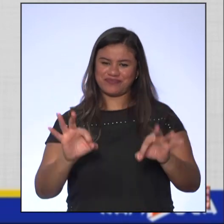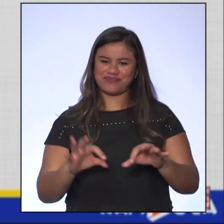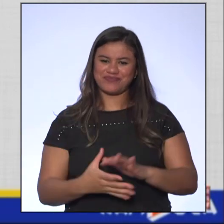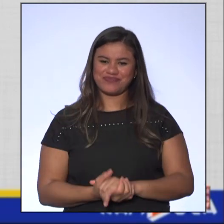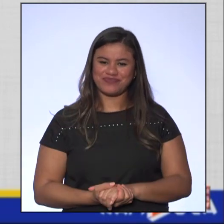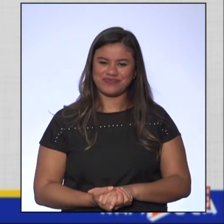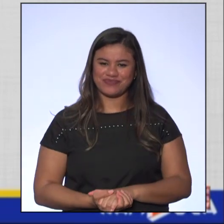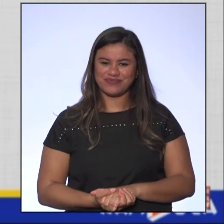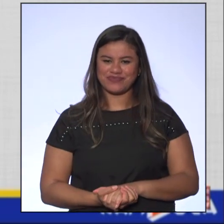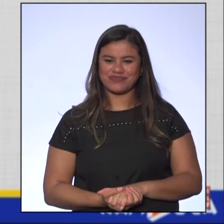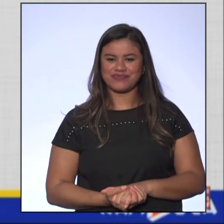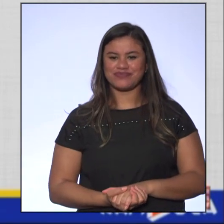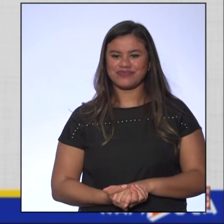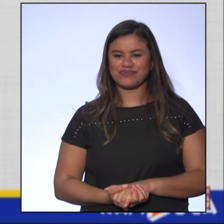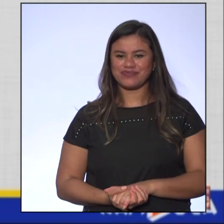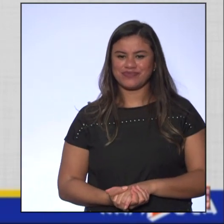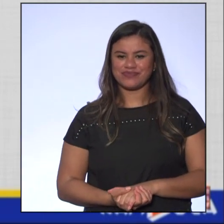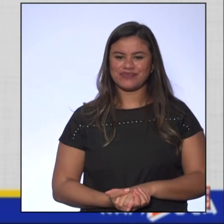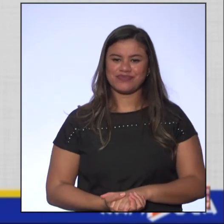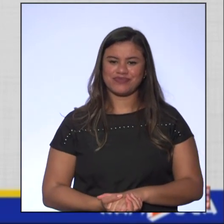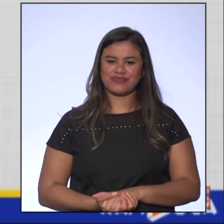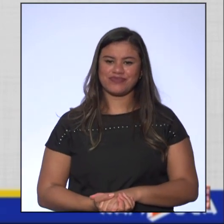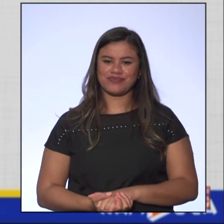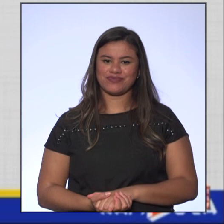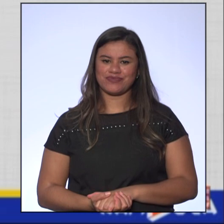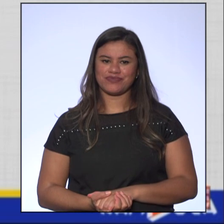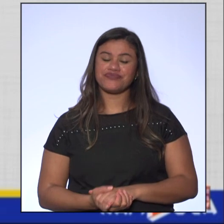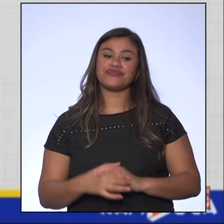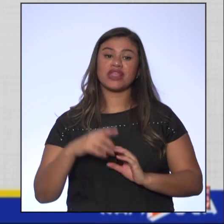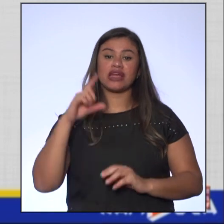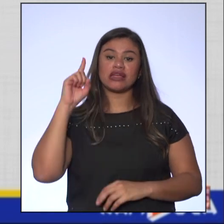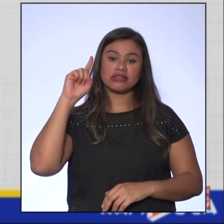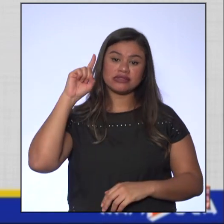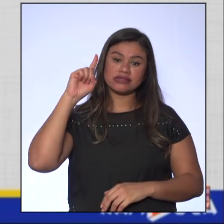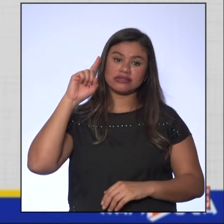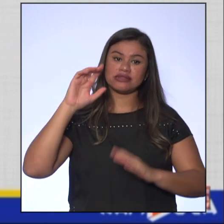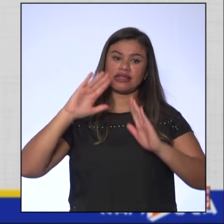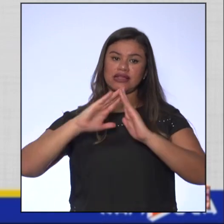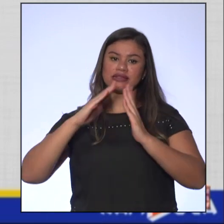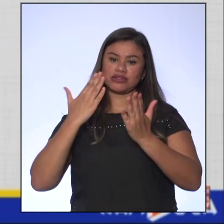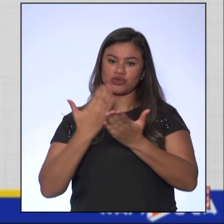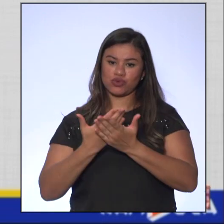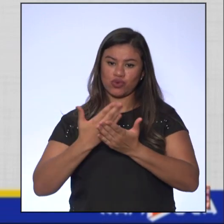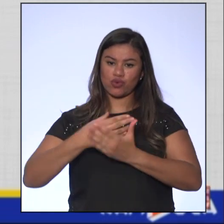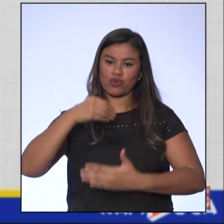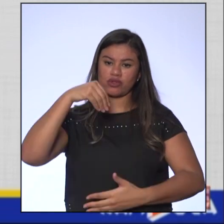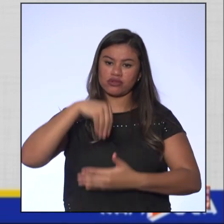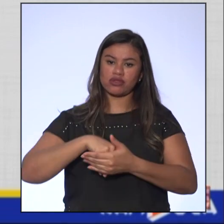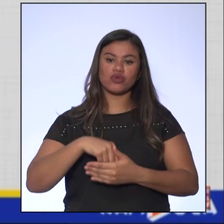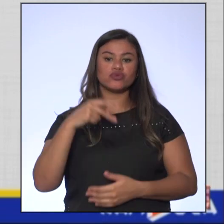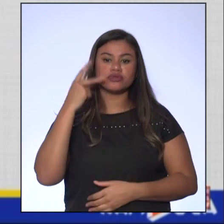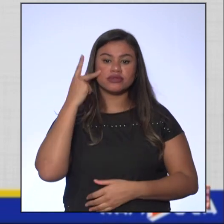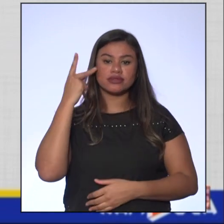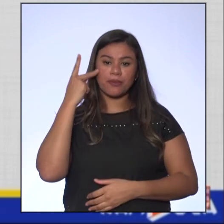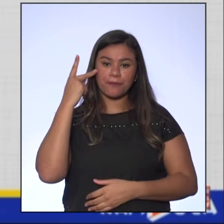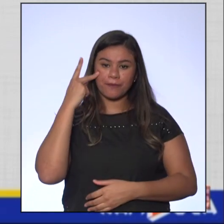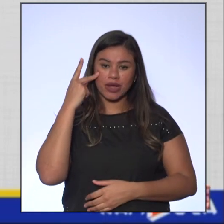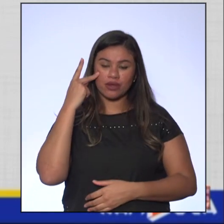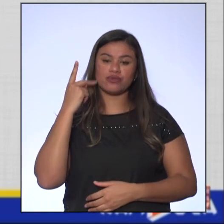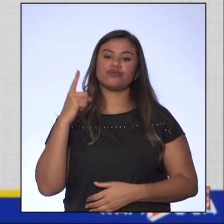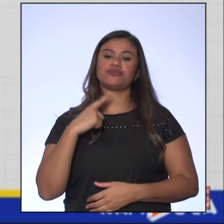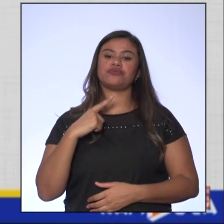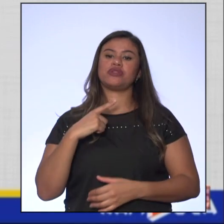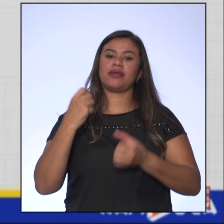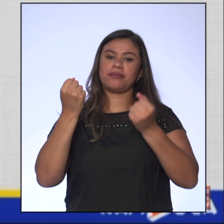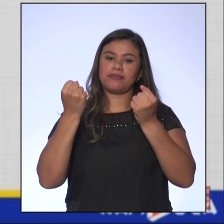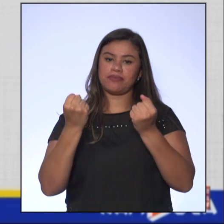Vamos lá. O que é que diz a nossa questão aí? Ó? Uma escola em São Paulo atribui pesos para